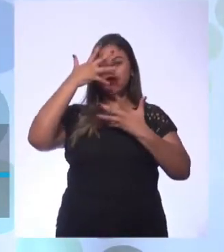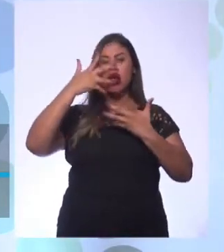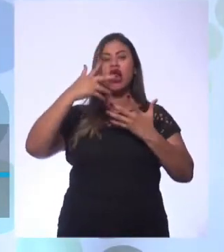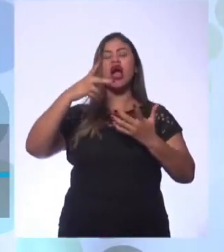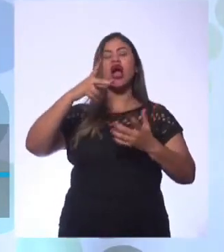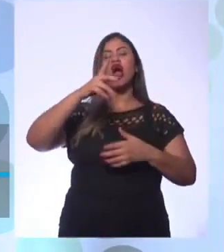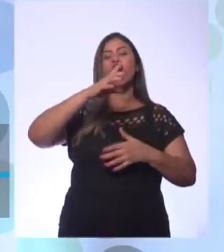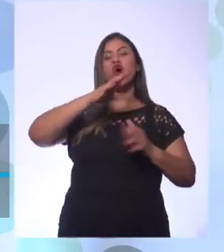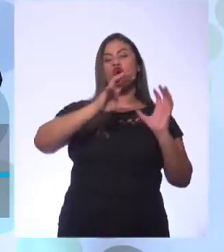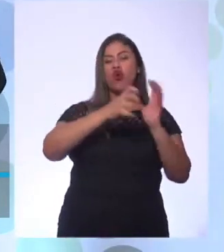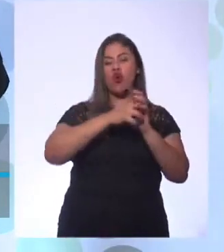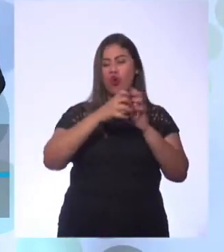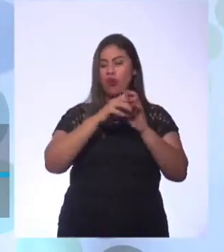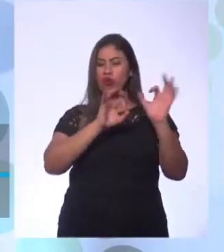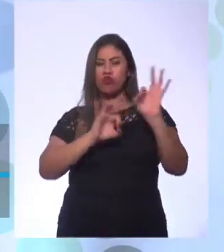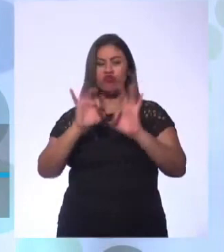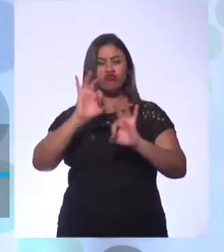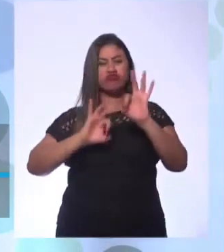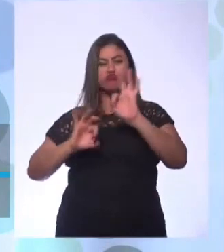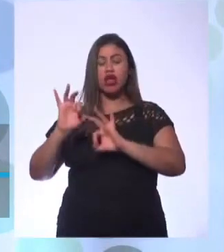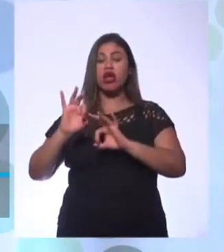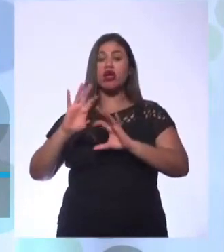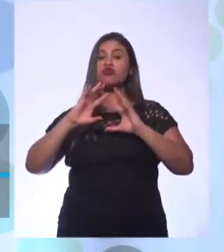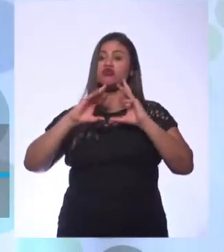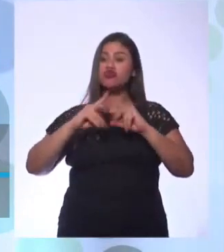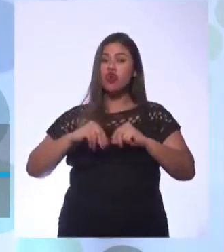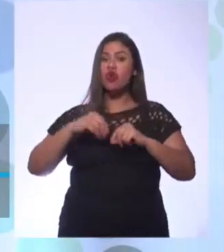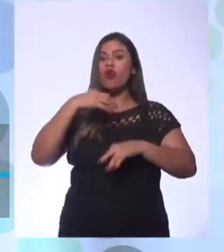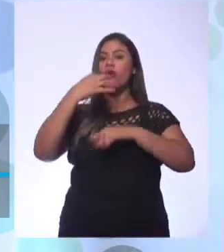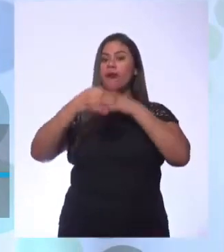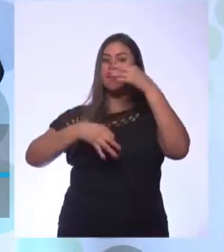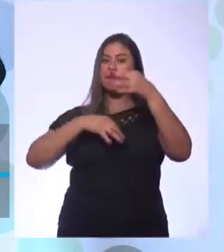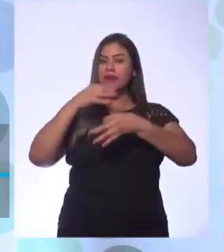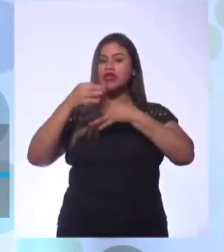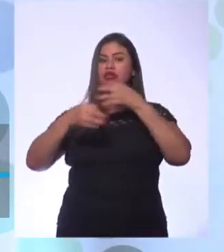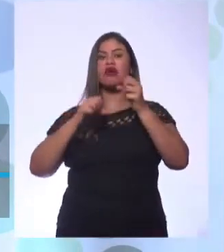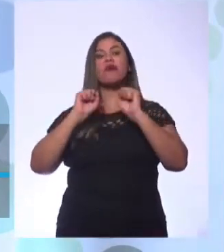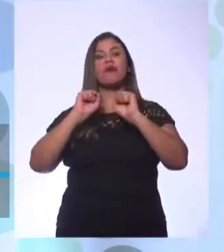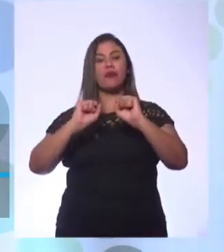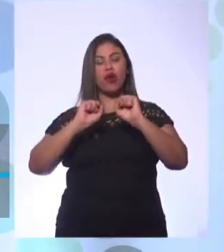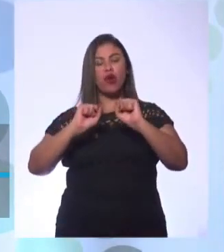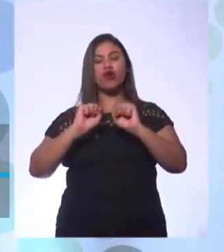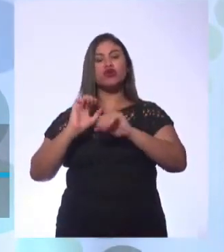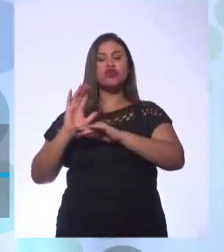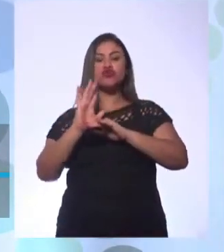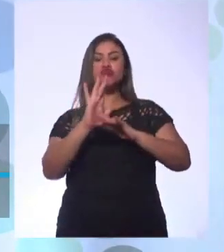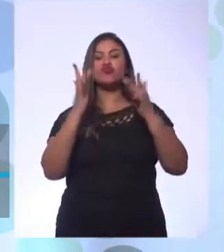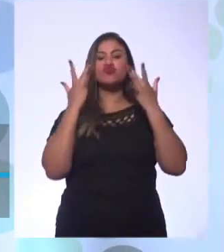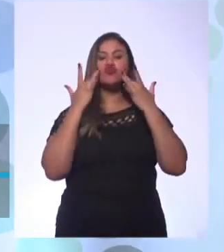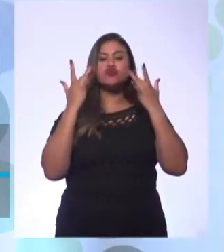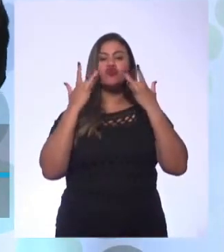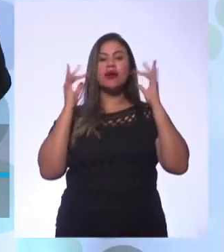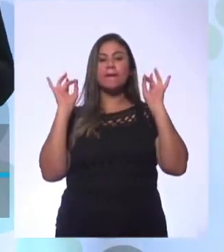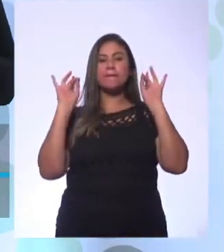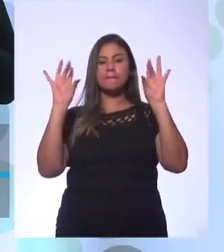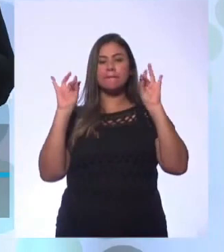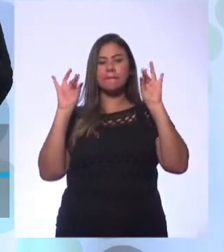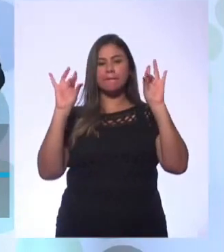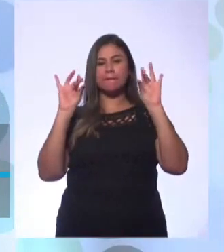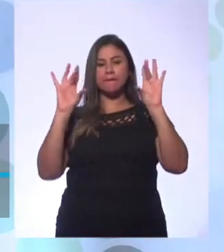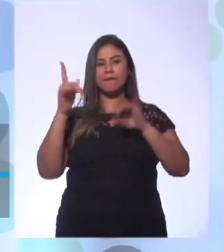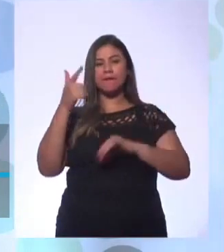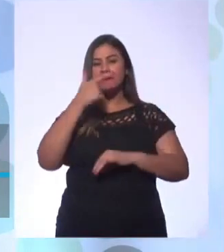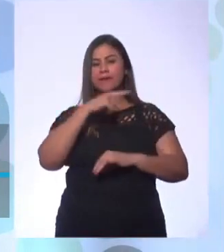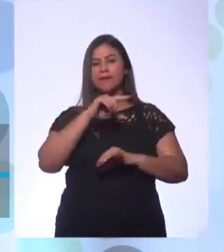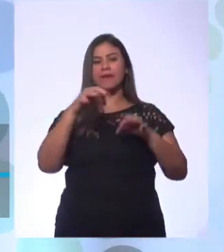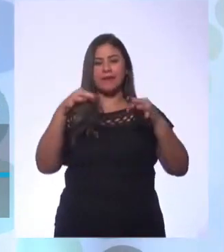pessoal que trabalha nos bastidores, todo mundo vai poder dar a sua opinião para que essa peça teatral, esse espetáculo, saia da melhor